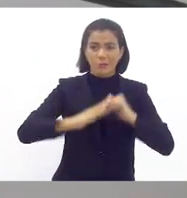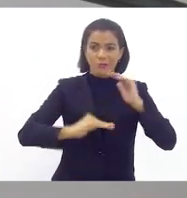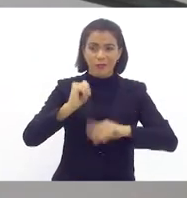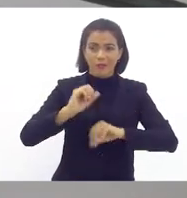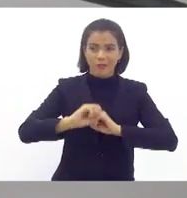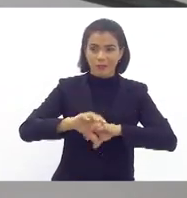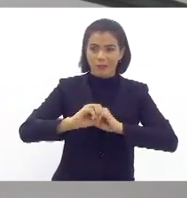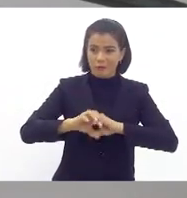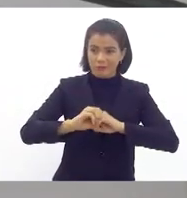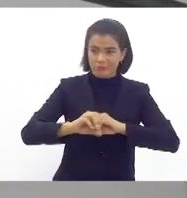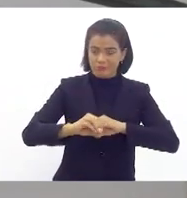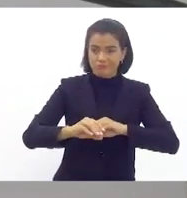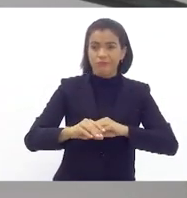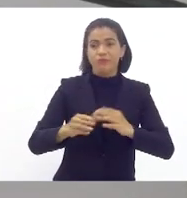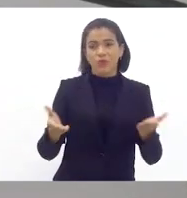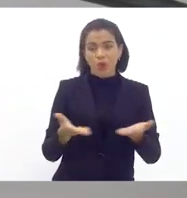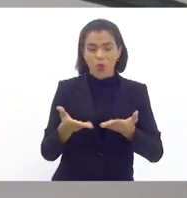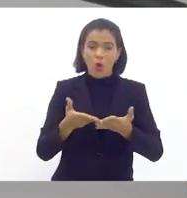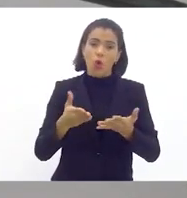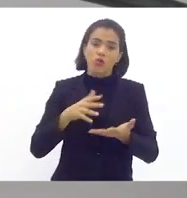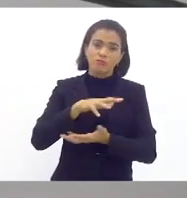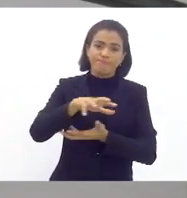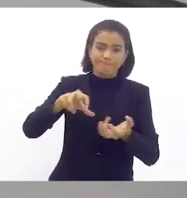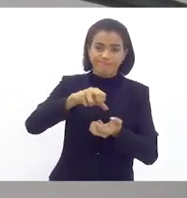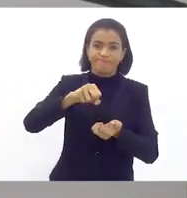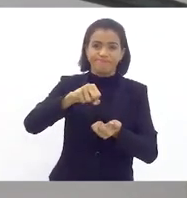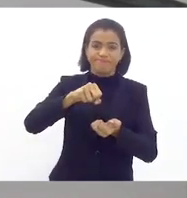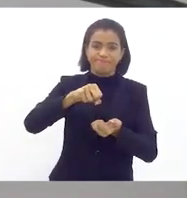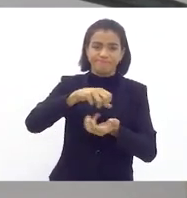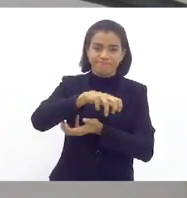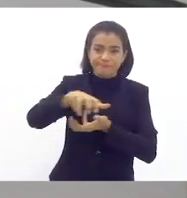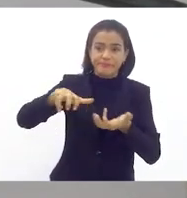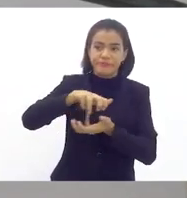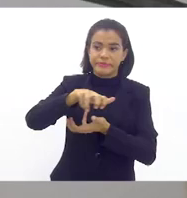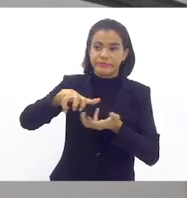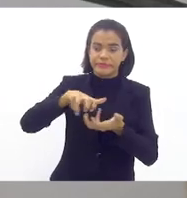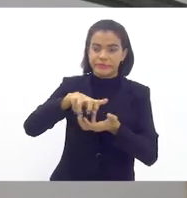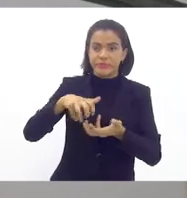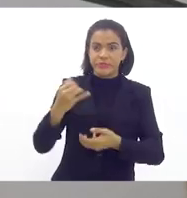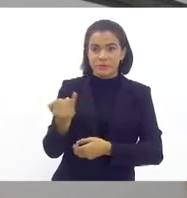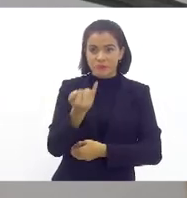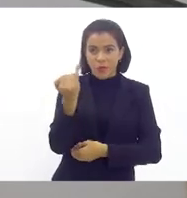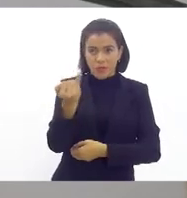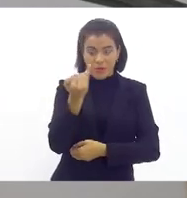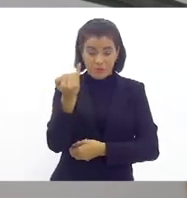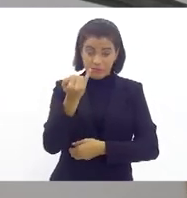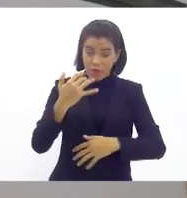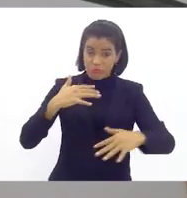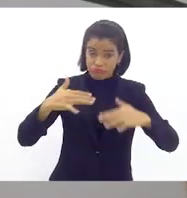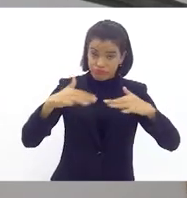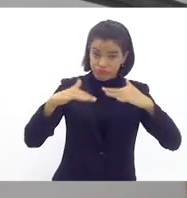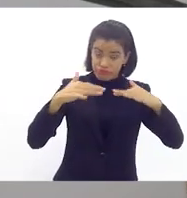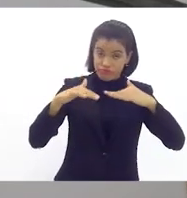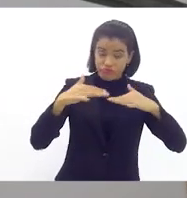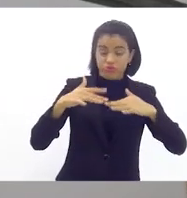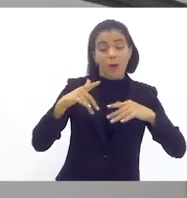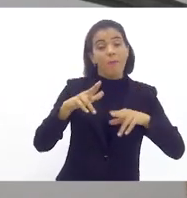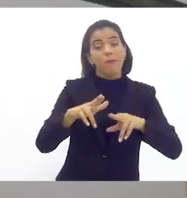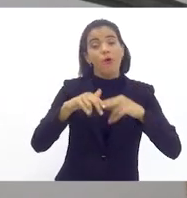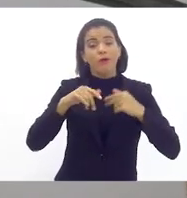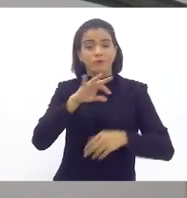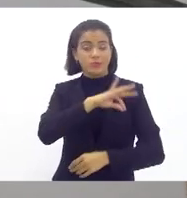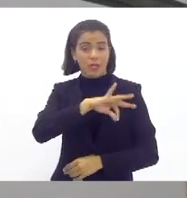Educação, que hoje faz uma greve importante a nível estadual, uma greve que está abalando as estruturas do Rio de Janeiro pelo piso nacional